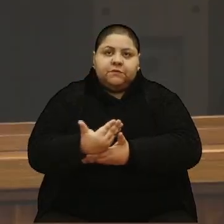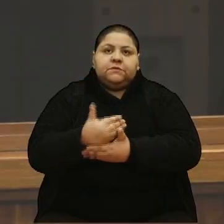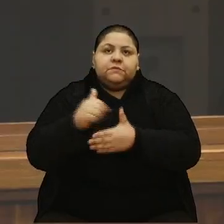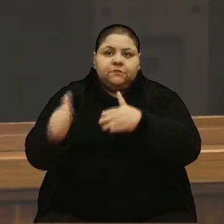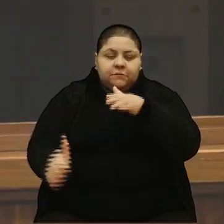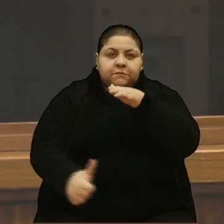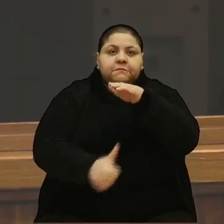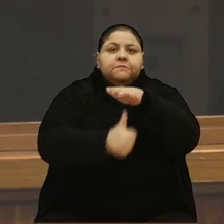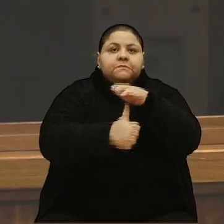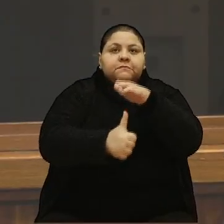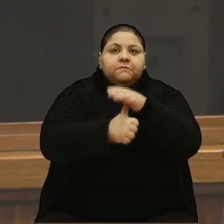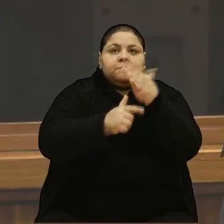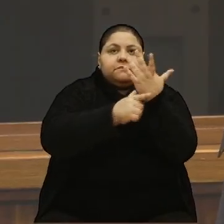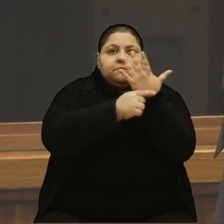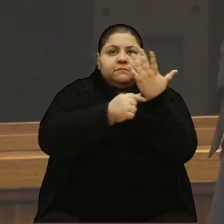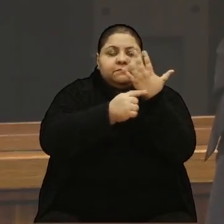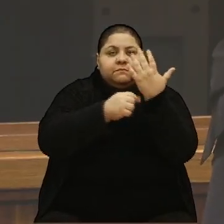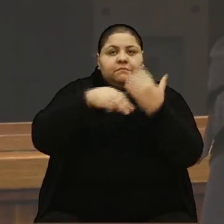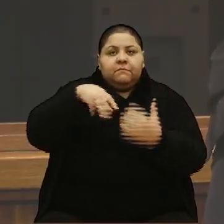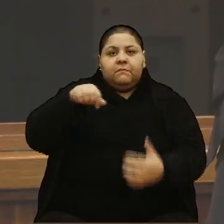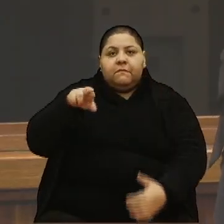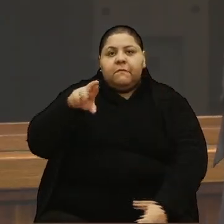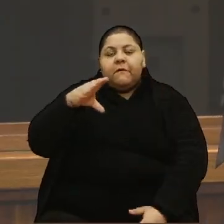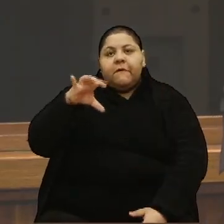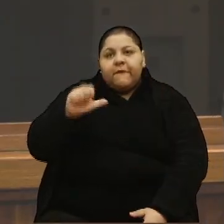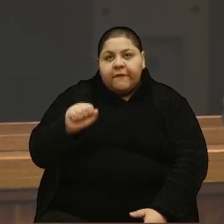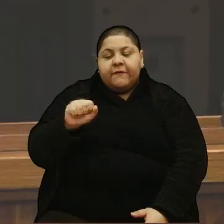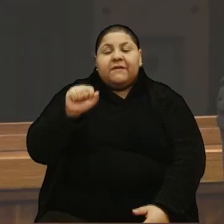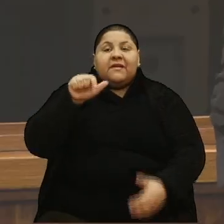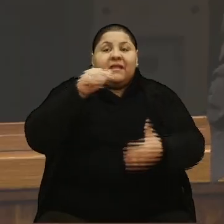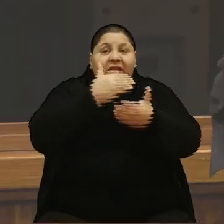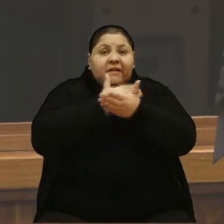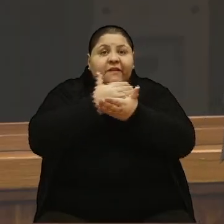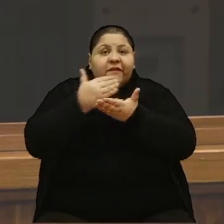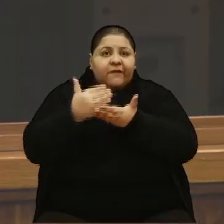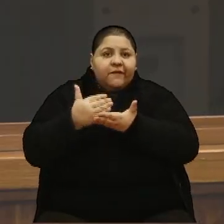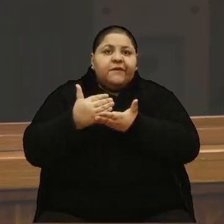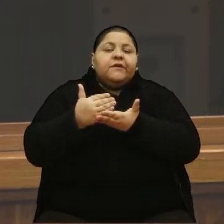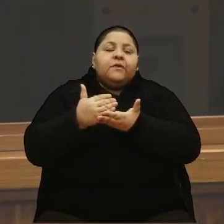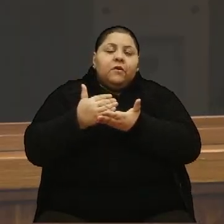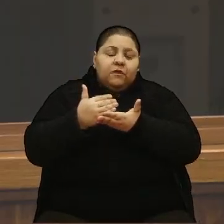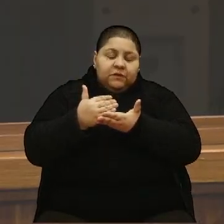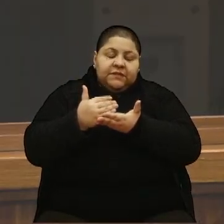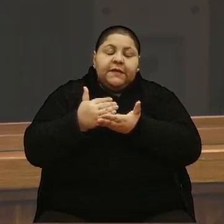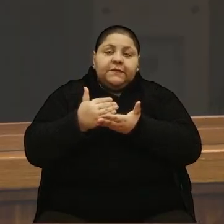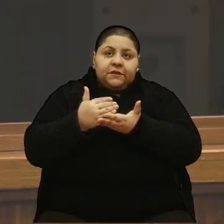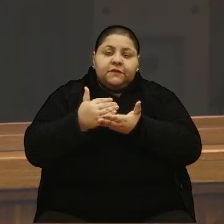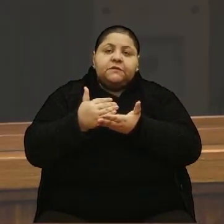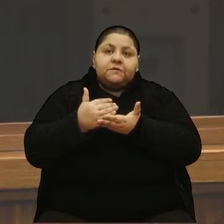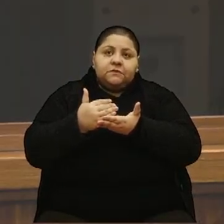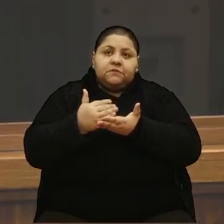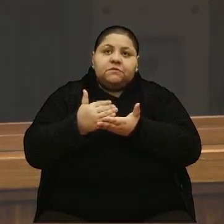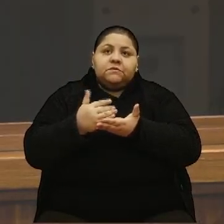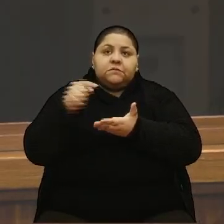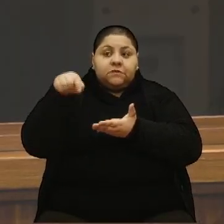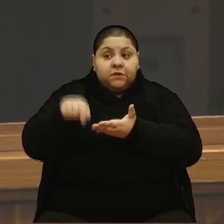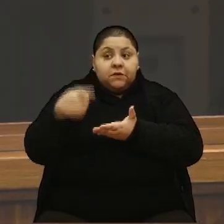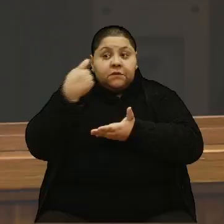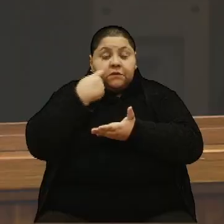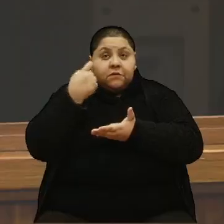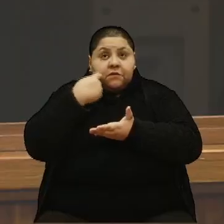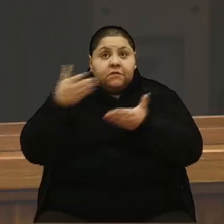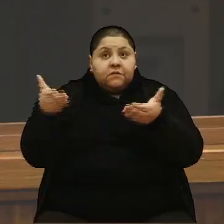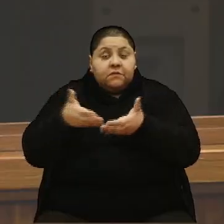da URGS, a reitora Márcia, e que começa no dia 15, sexta-feira agora, lá